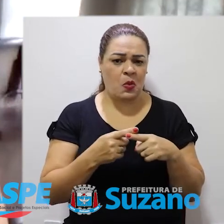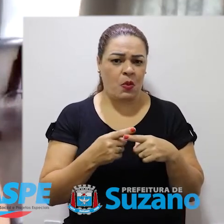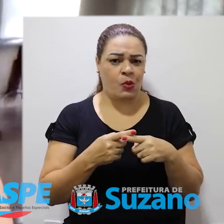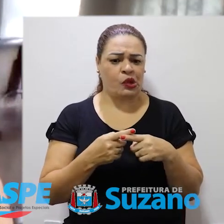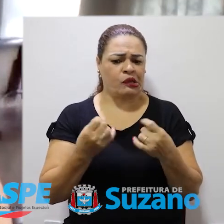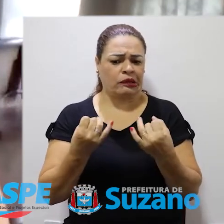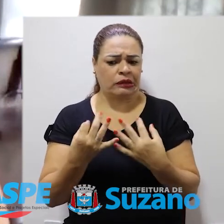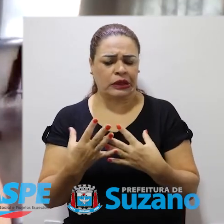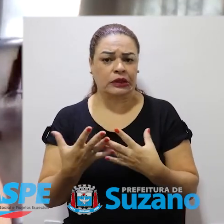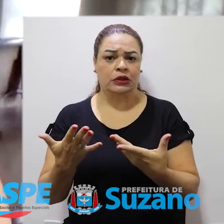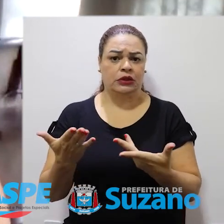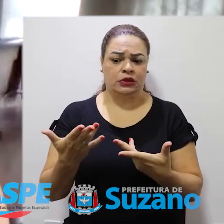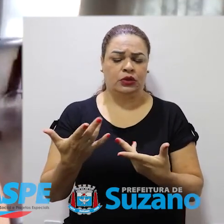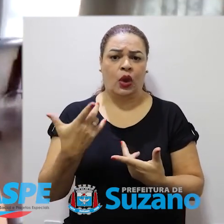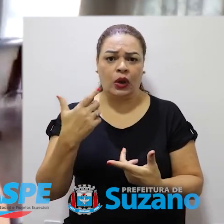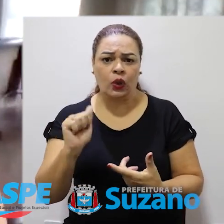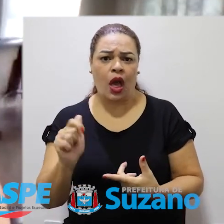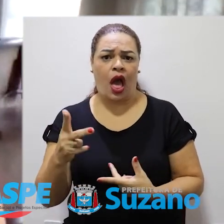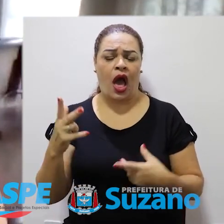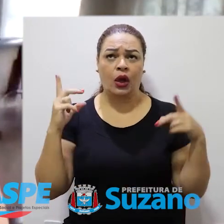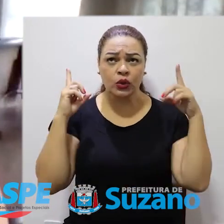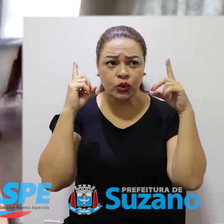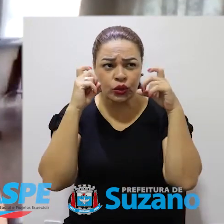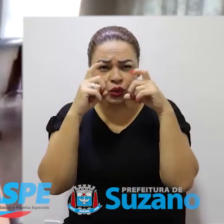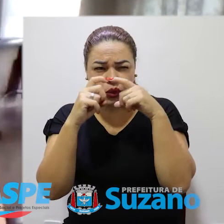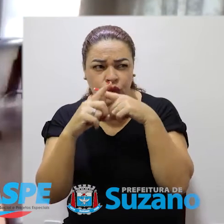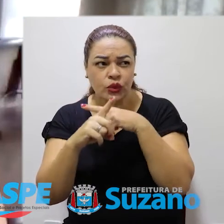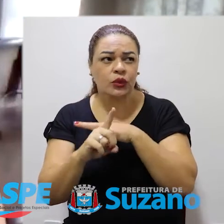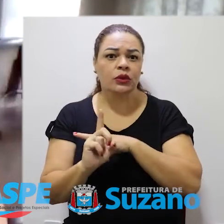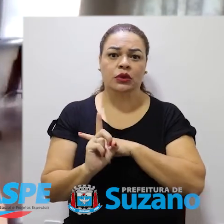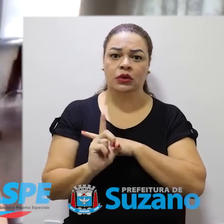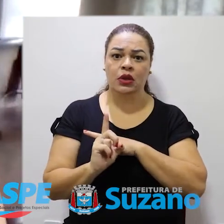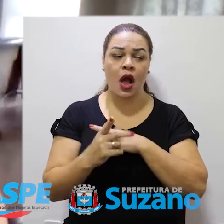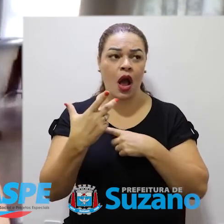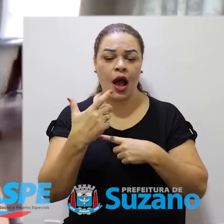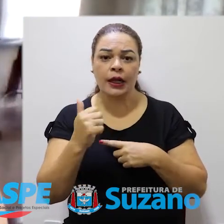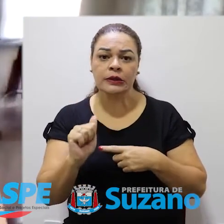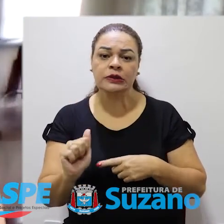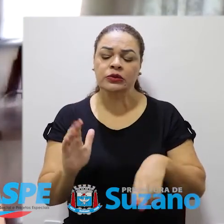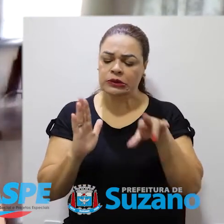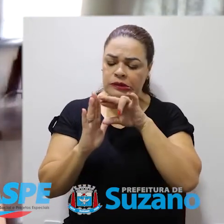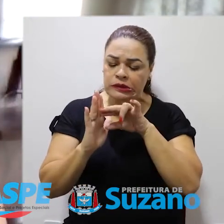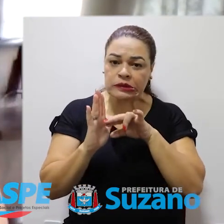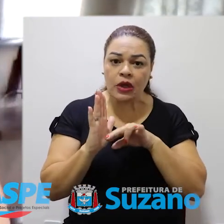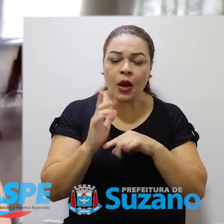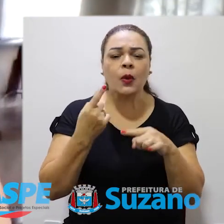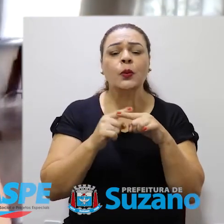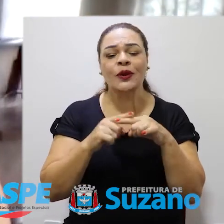que é tão difícil a gente pensar na língua de sinais como uma língua que se constitui, nessa língua de sinais dessa forma? Por que é tão difícil pensar